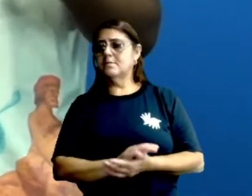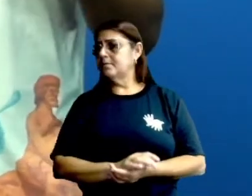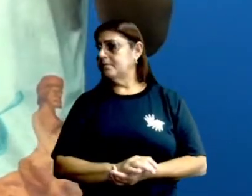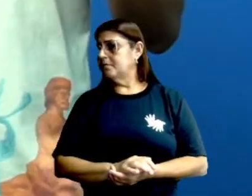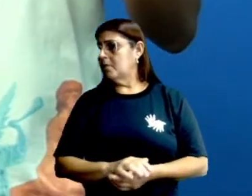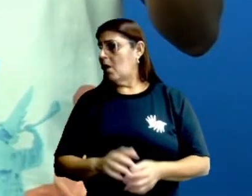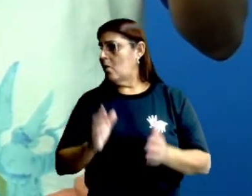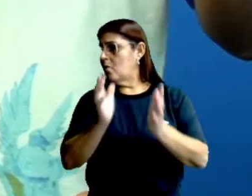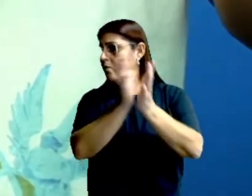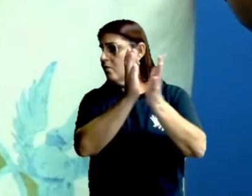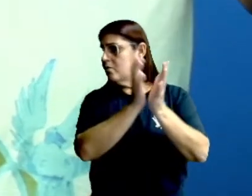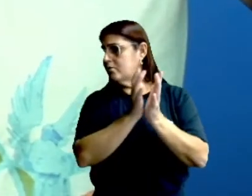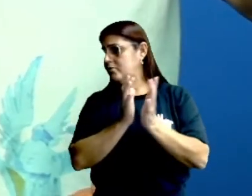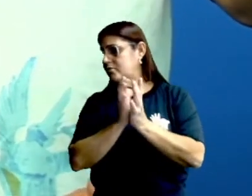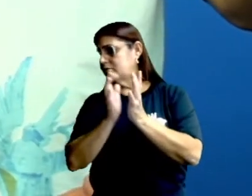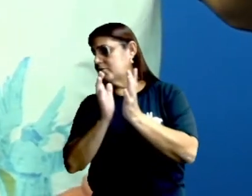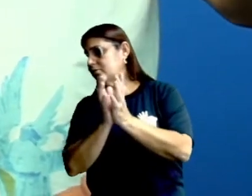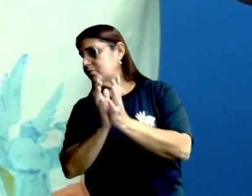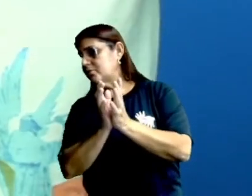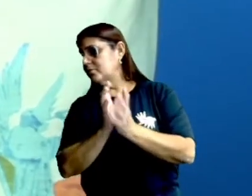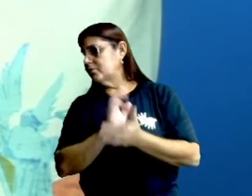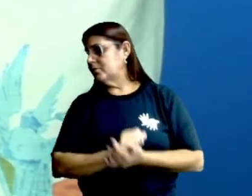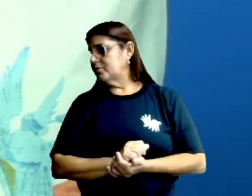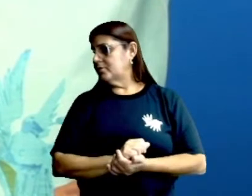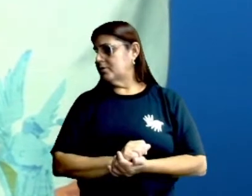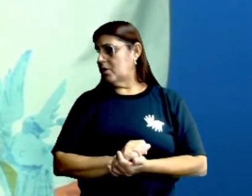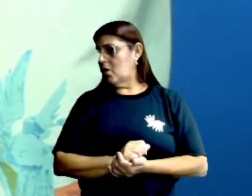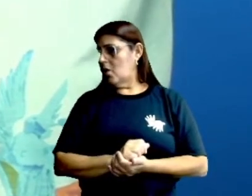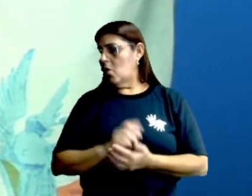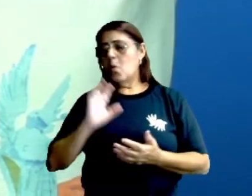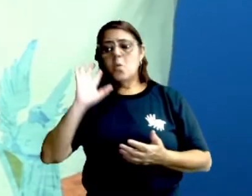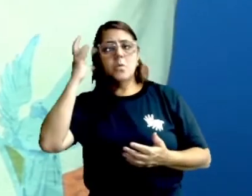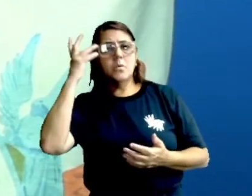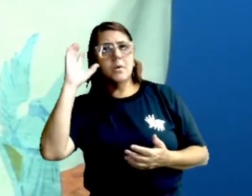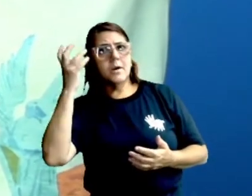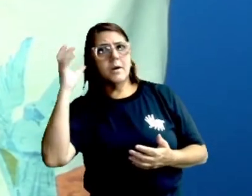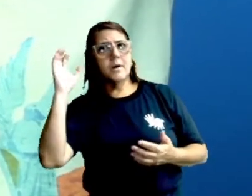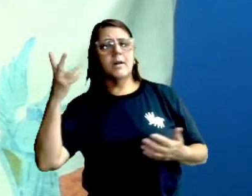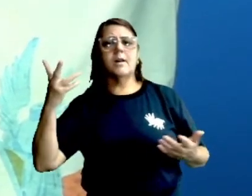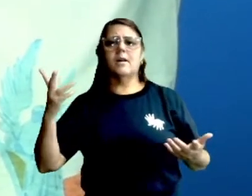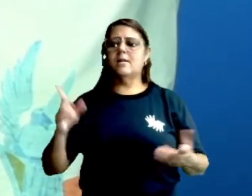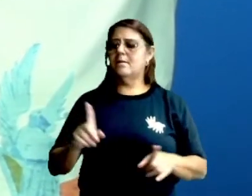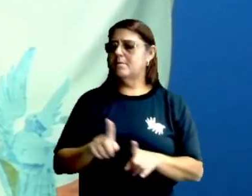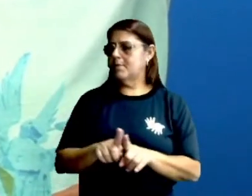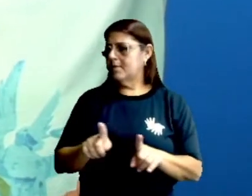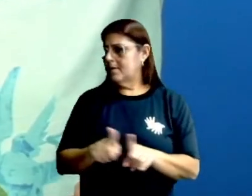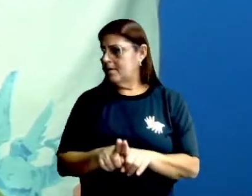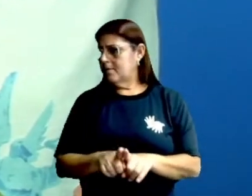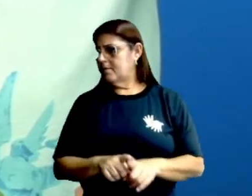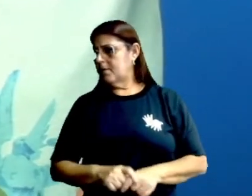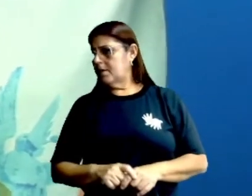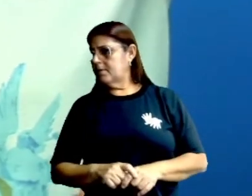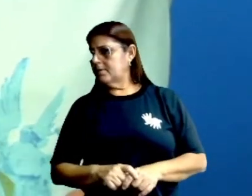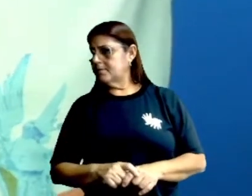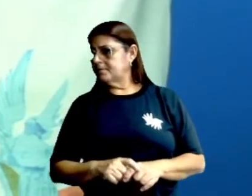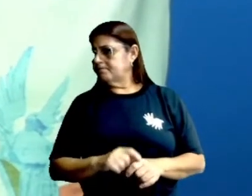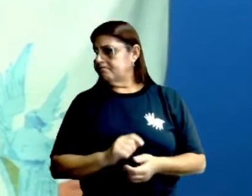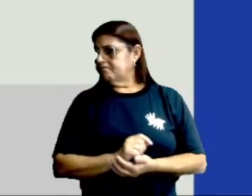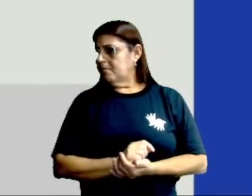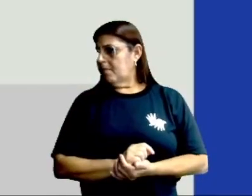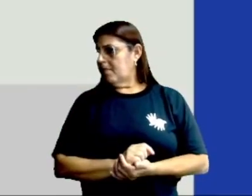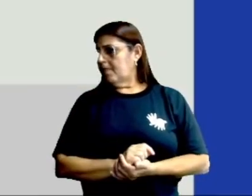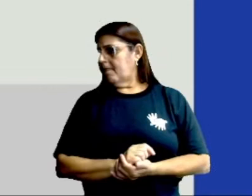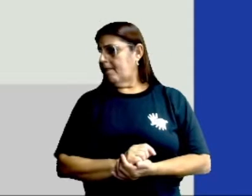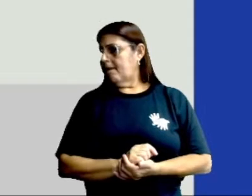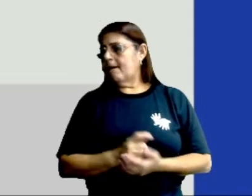os conjuntos, né, das condições climáticas, o clima, né, as condições climáticas ecológicas,